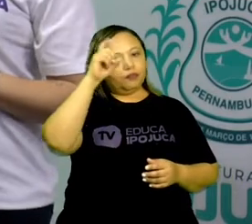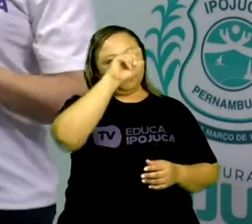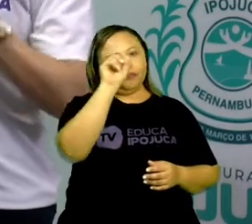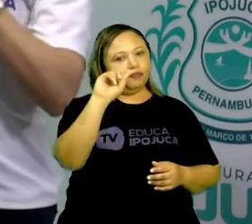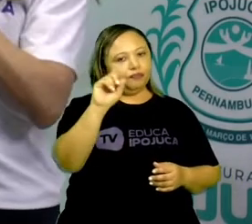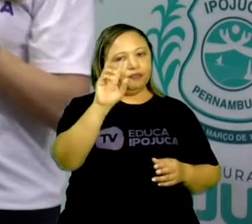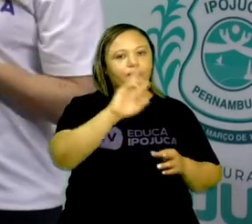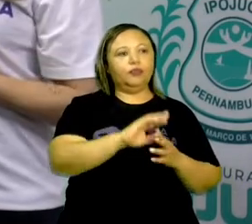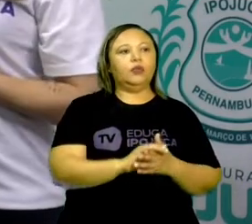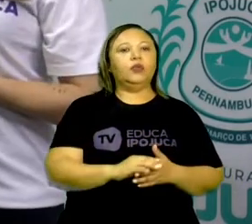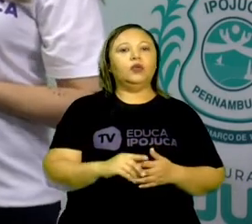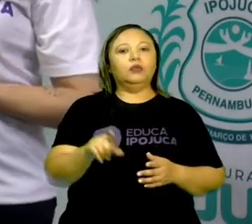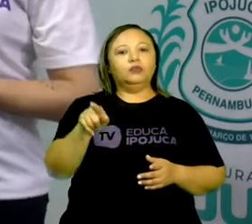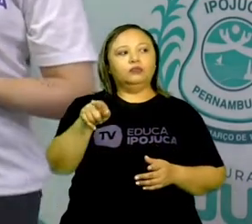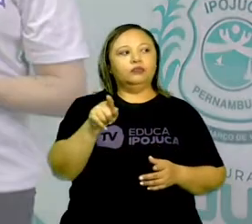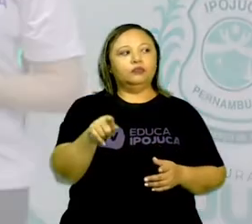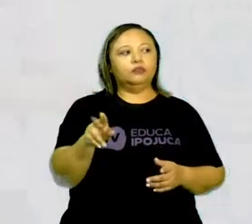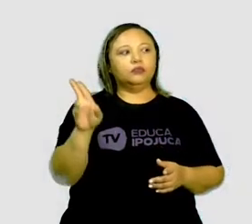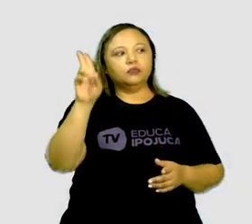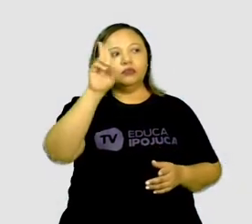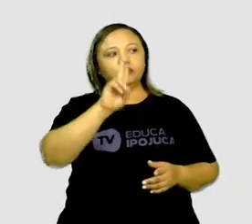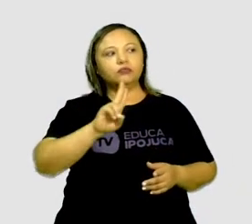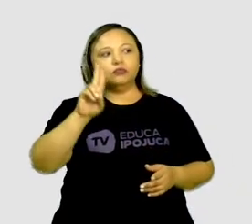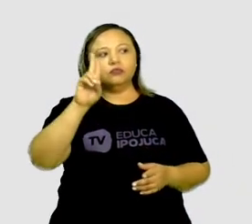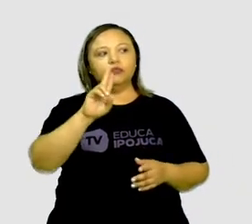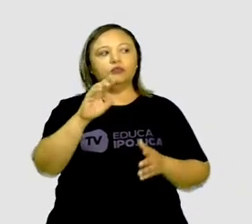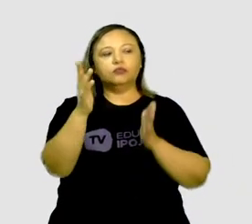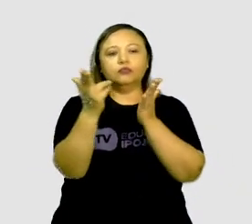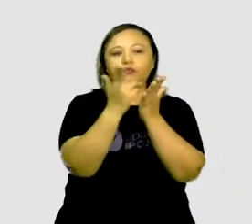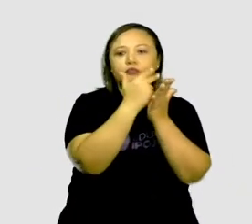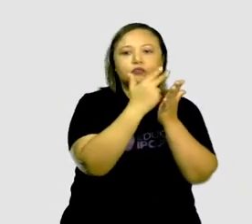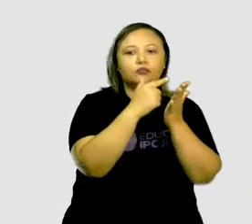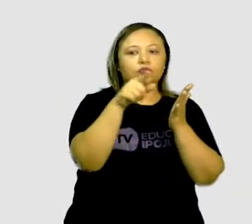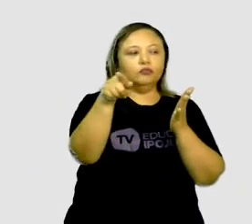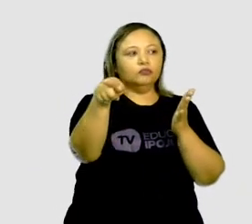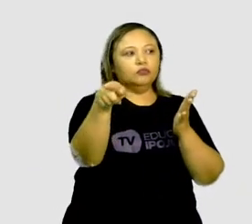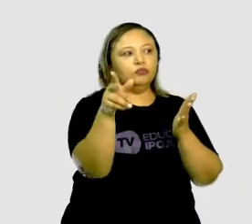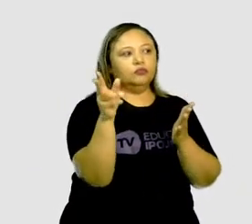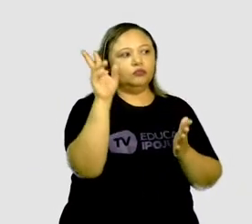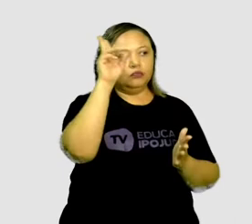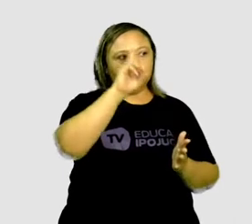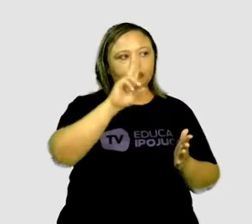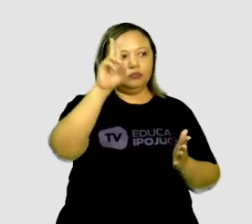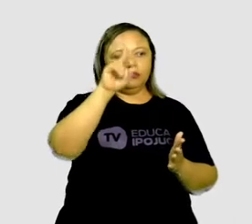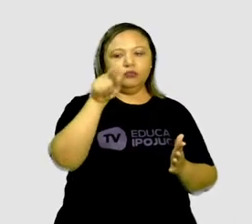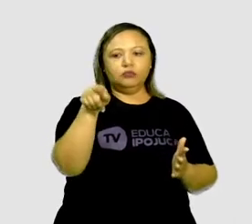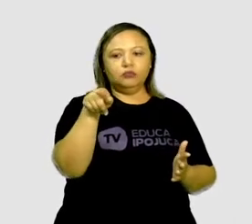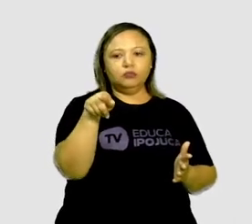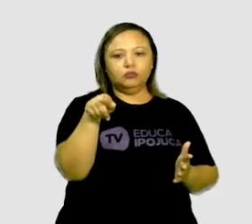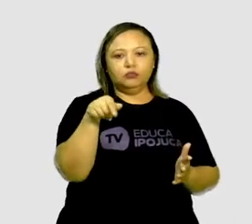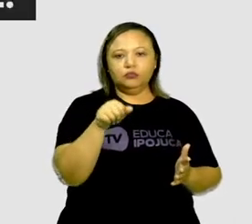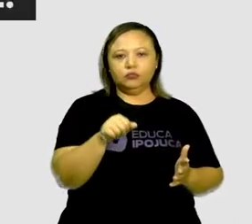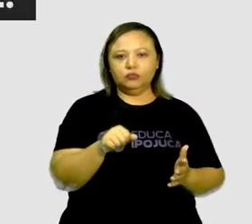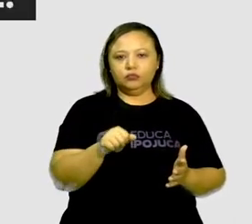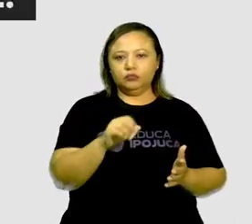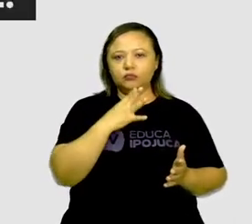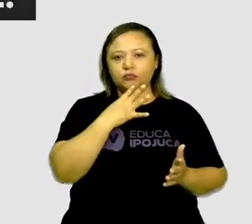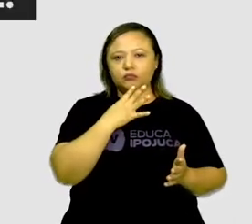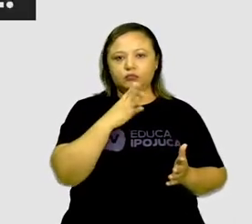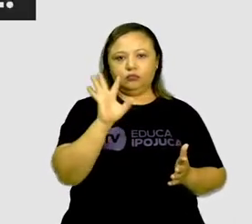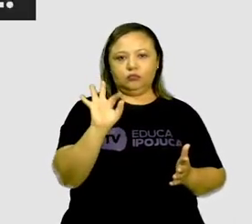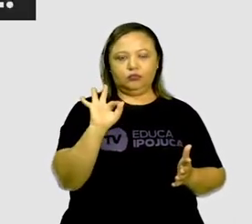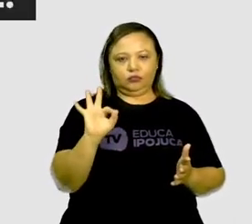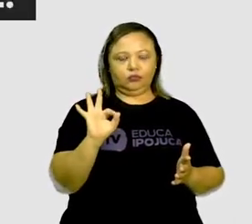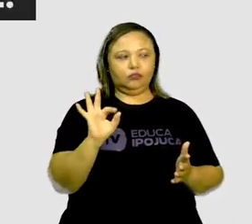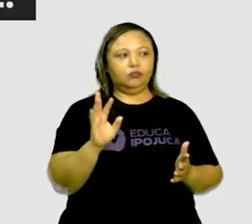observa. Você já usou alguma dessas figurinhas? Olha só, vige como eu tô feliz. Conhecem essa figurinha? E